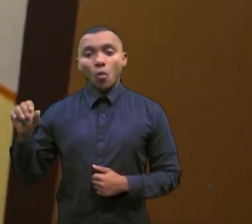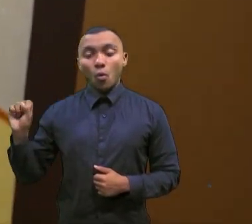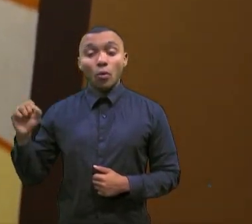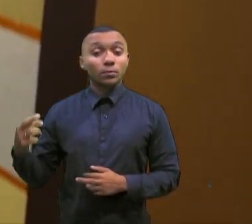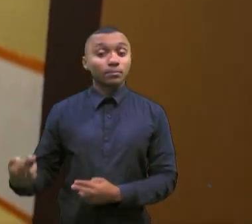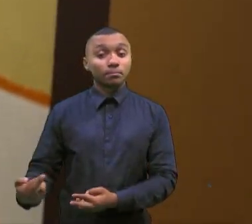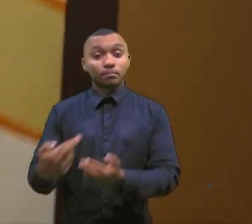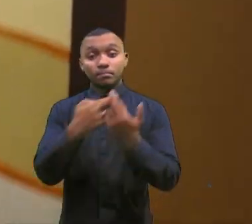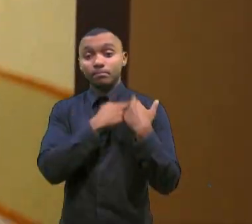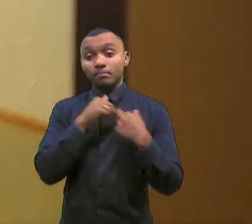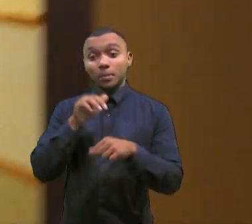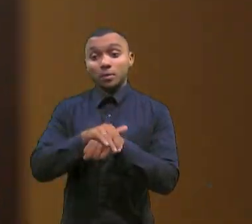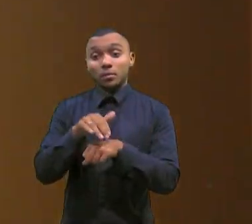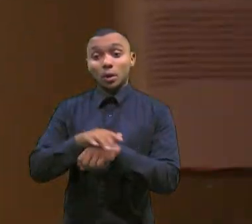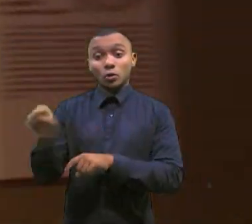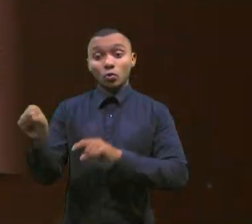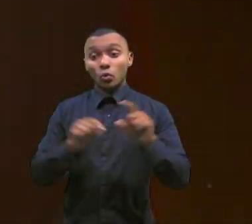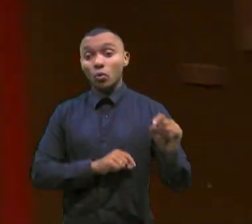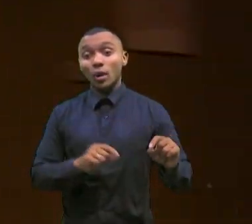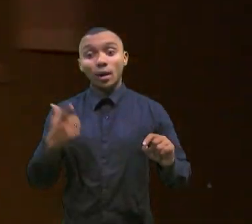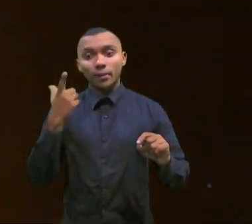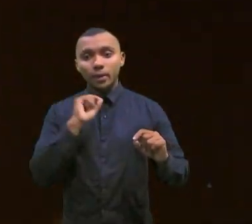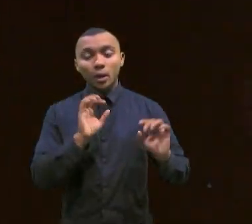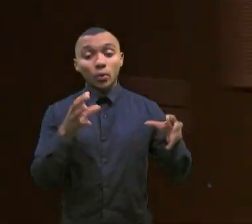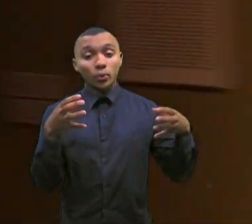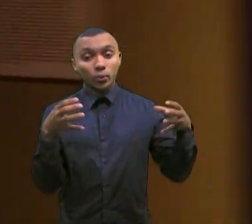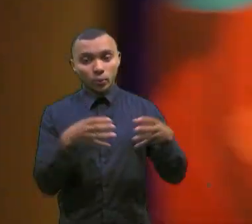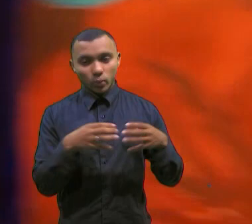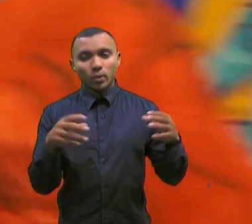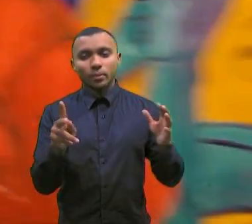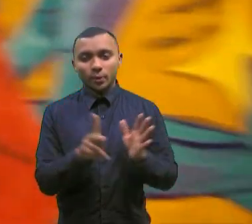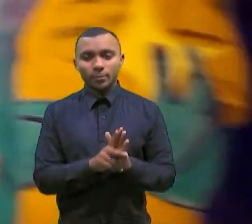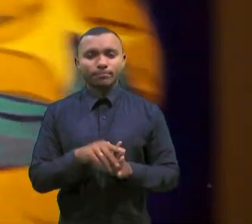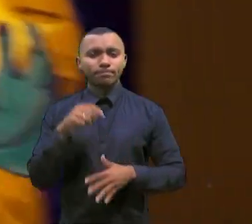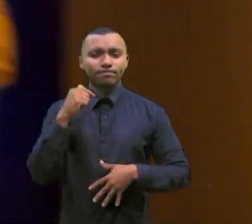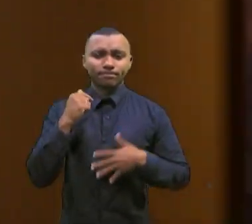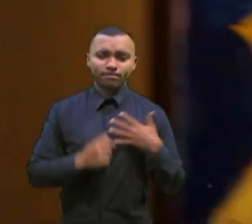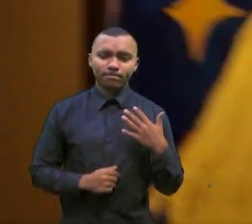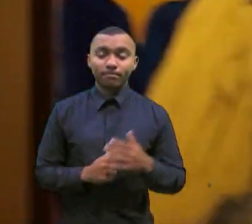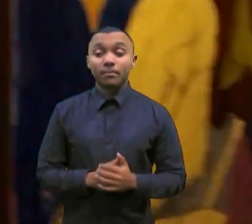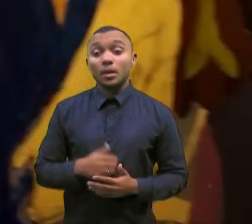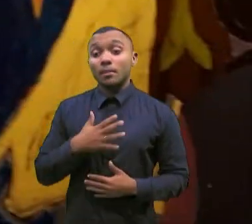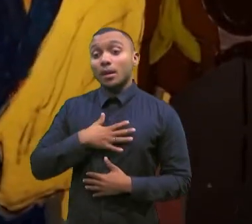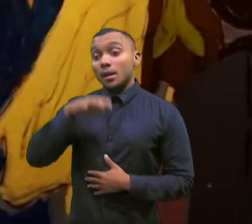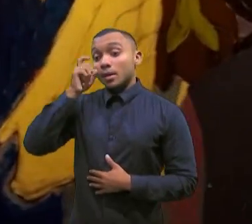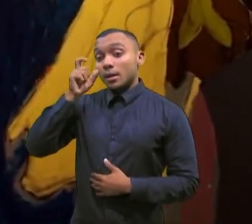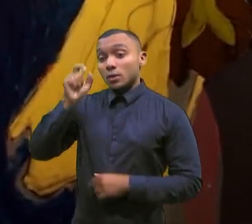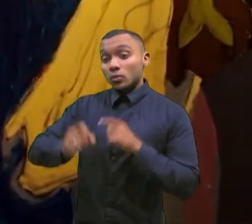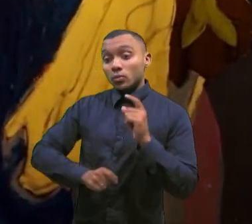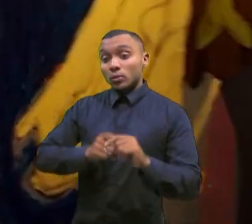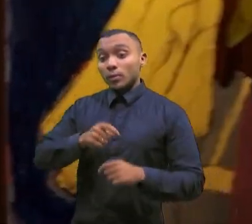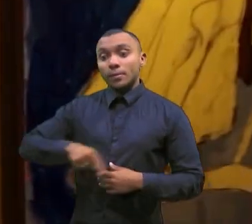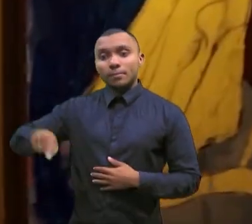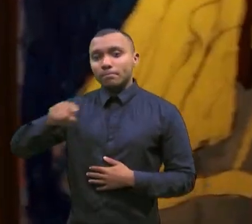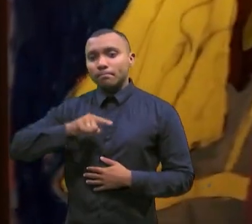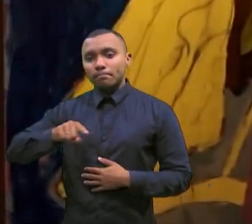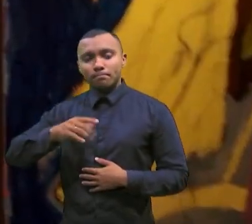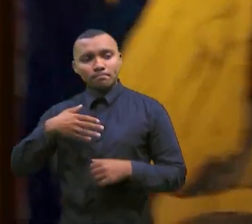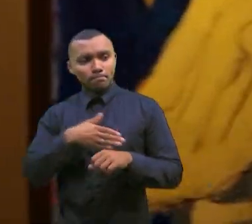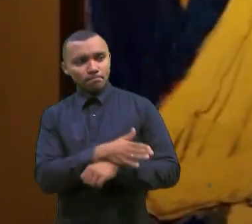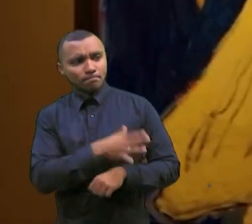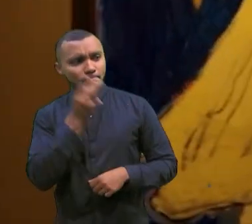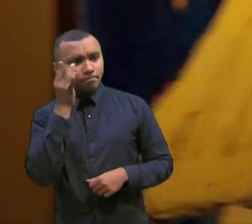foi escolhido pela comissão julgadora com esse trabalho. Aqui Agora, o que acho interessante é que quem vier à exposição vai